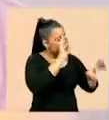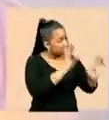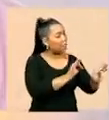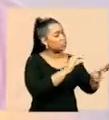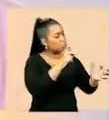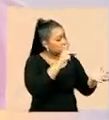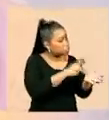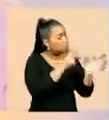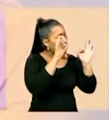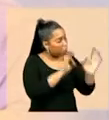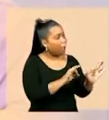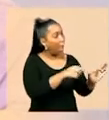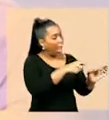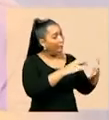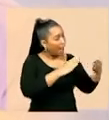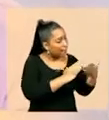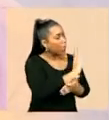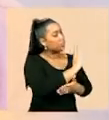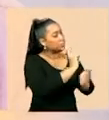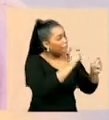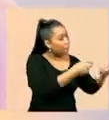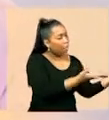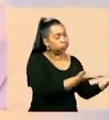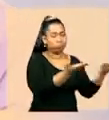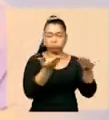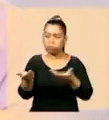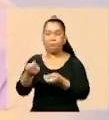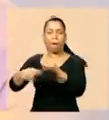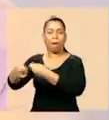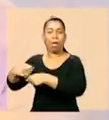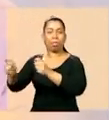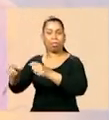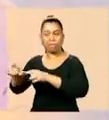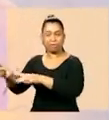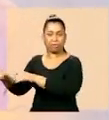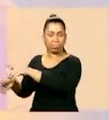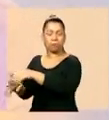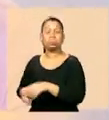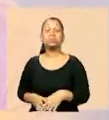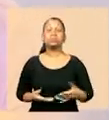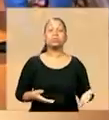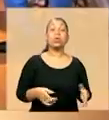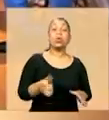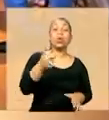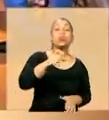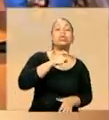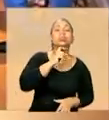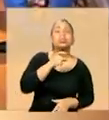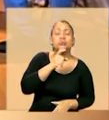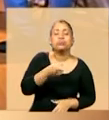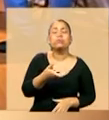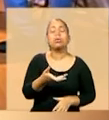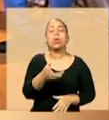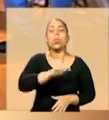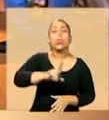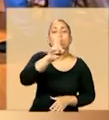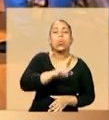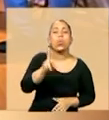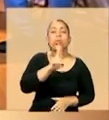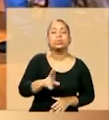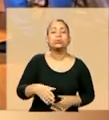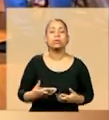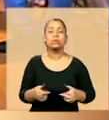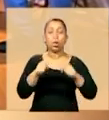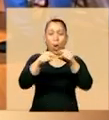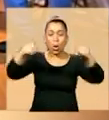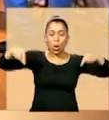eficiente para que ele tenha aprovação para comercialização desses equipamentos. Paulo, uma outra dúvida sobre o uso desse equipamento. É só